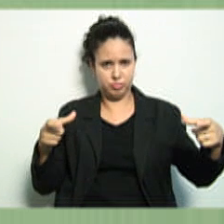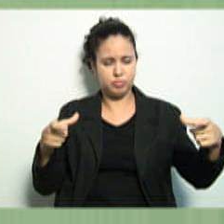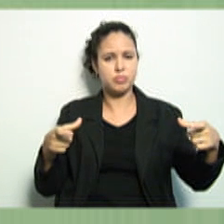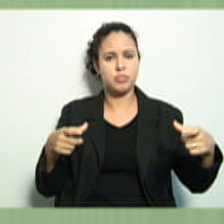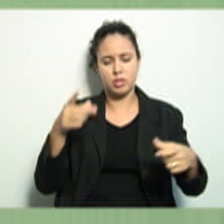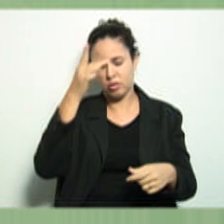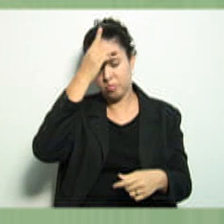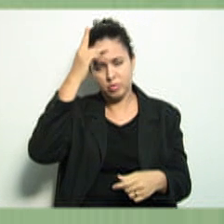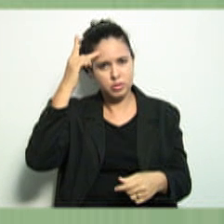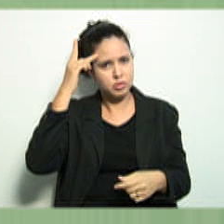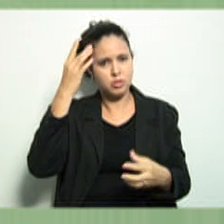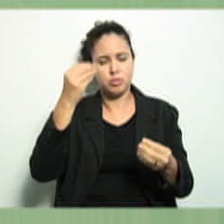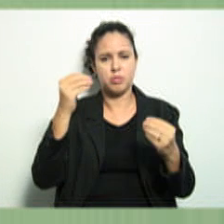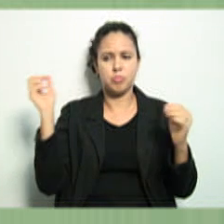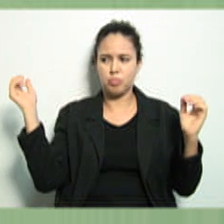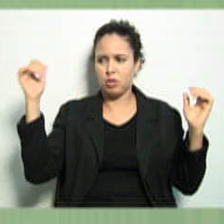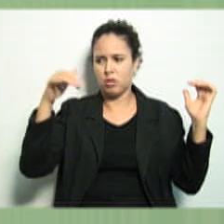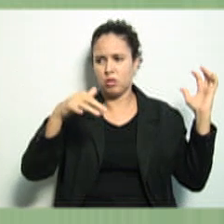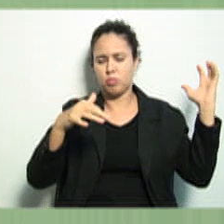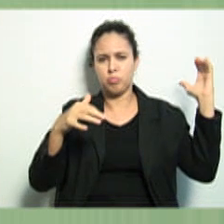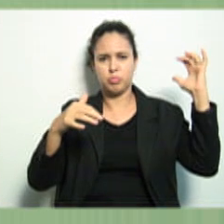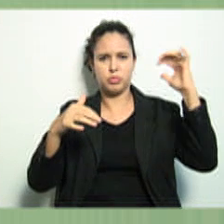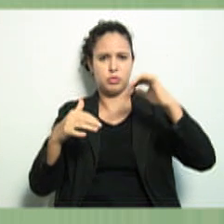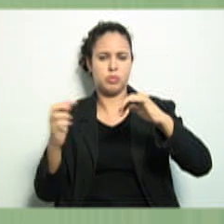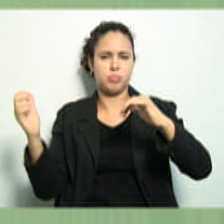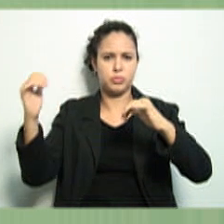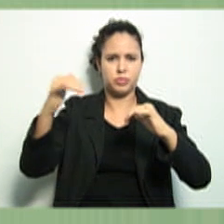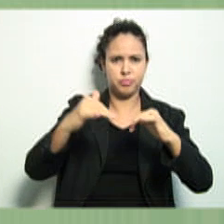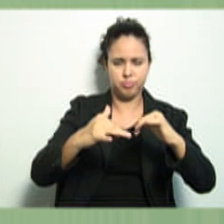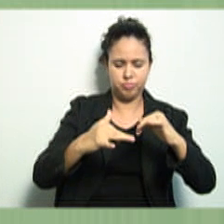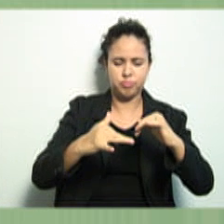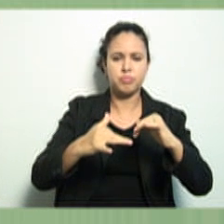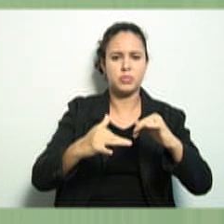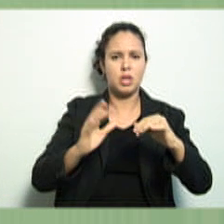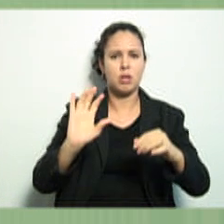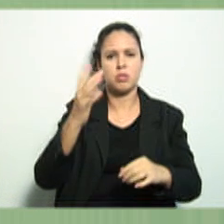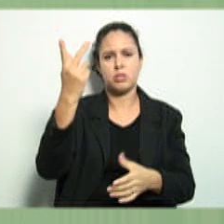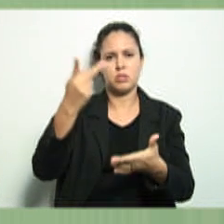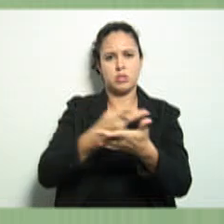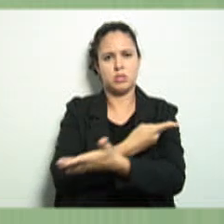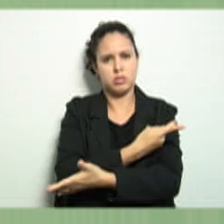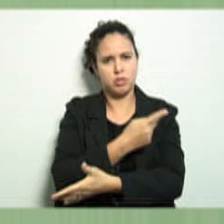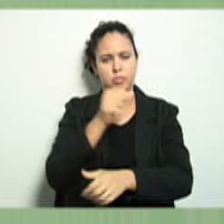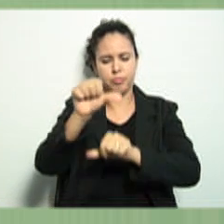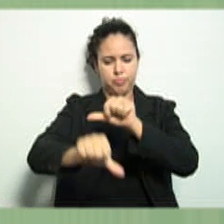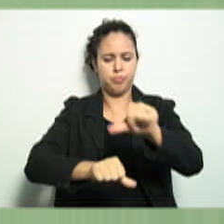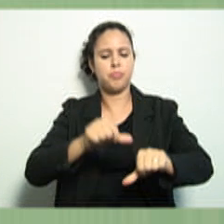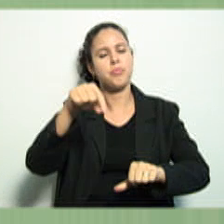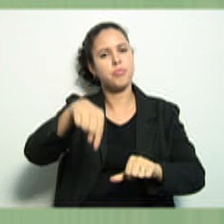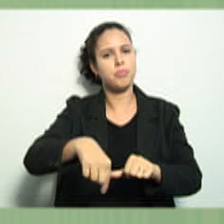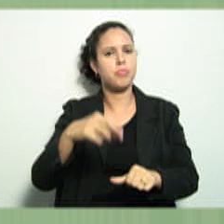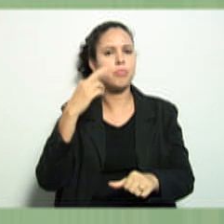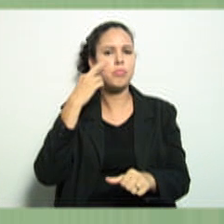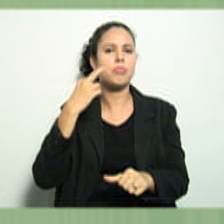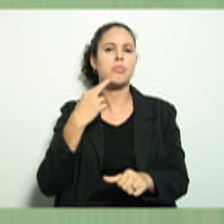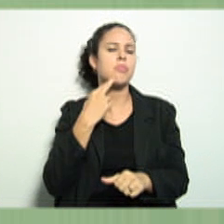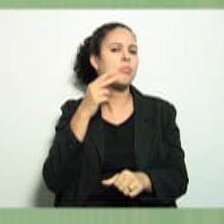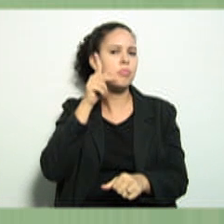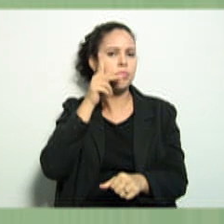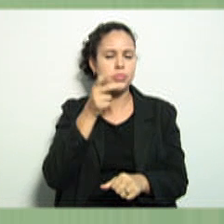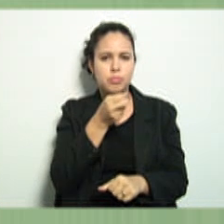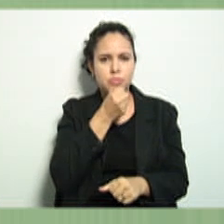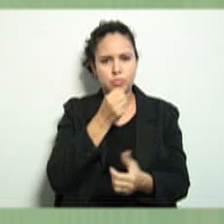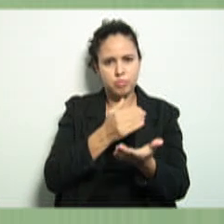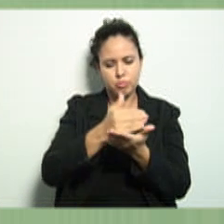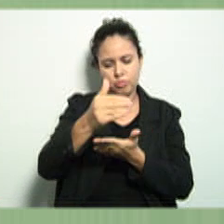ele também ajuda a modificar o local que já está estabelecido. O que a professora está dizendo com isso?